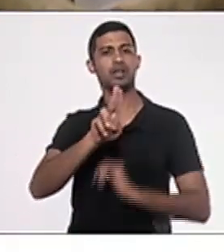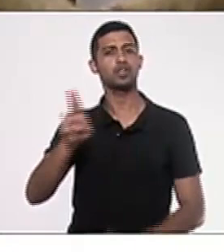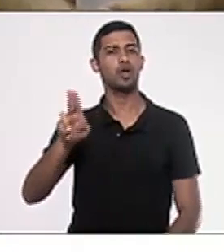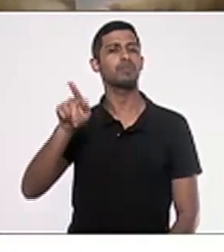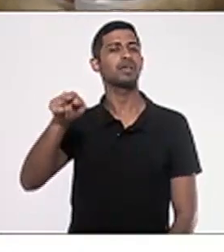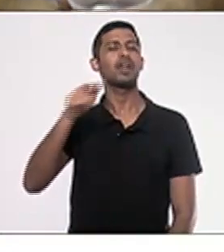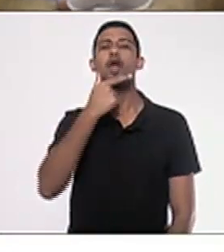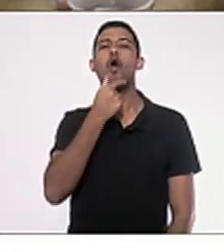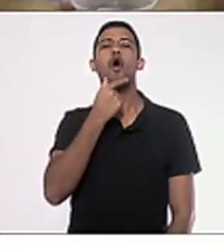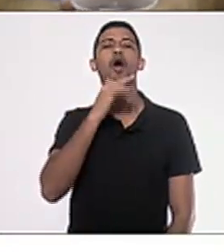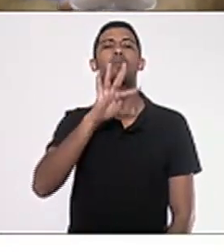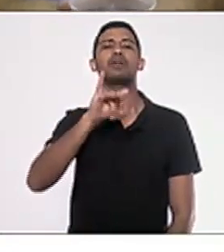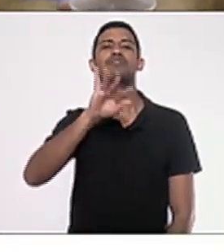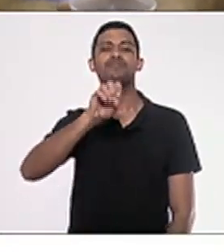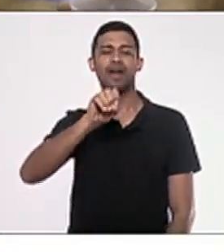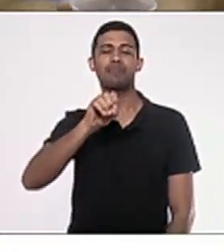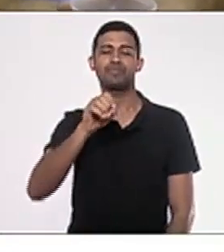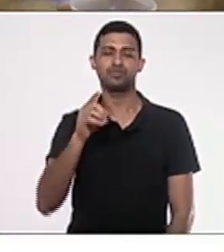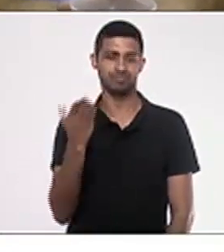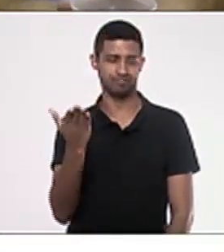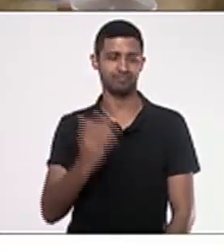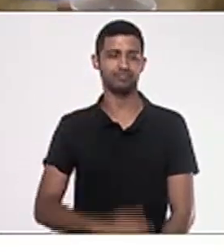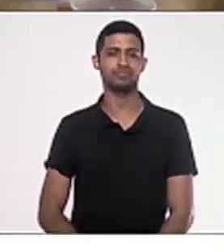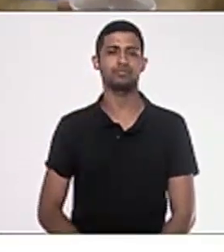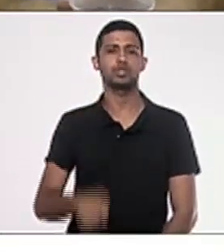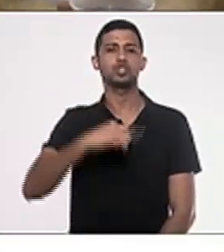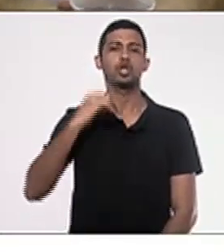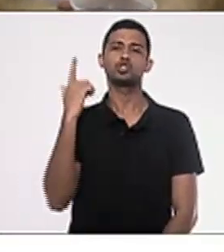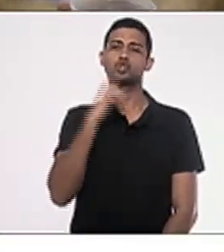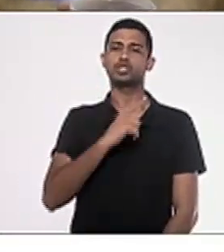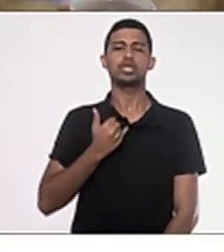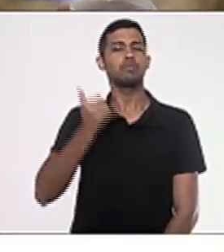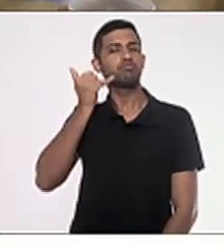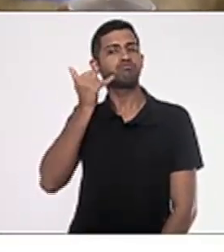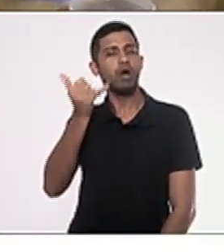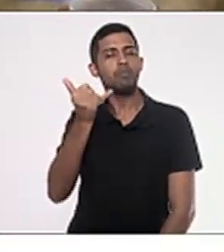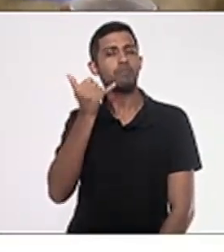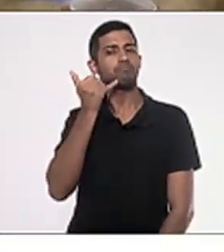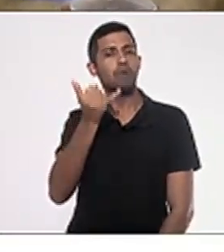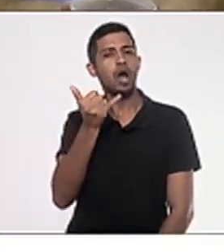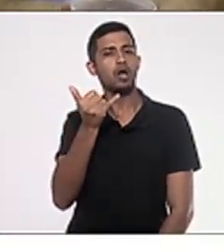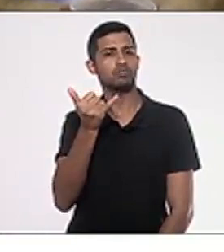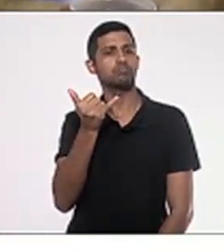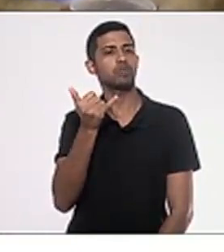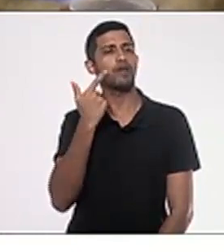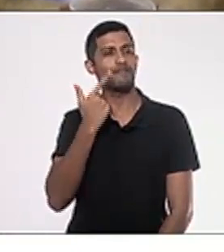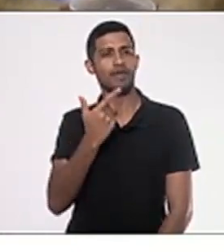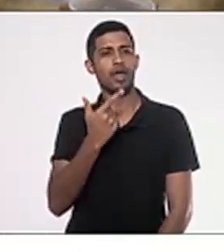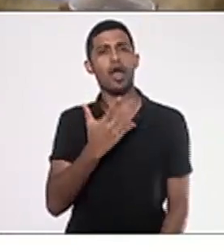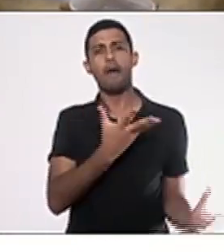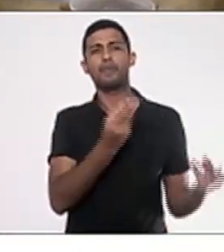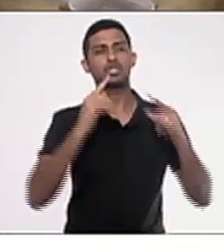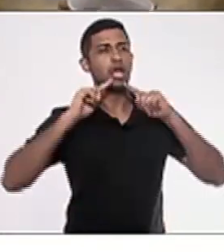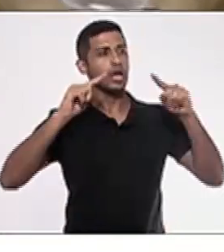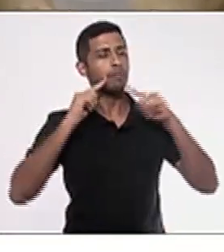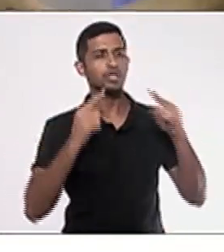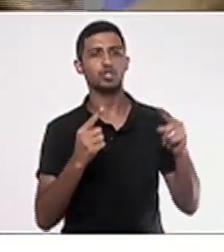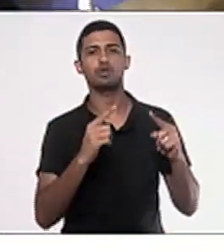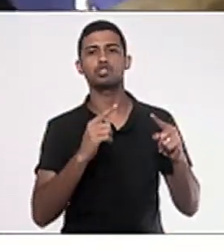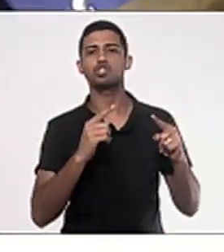Lugão, e nós conseguimos, através desse telefone, atender uma boa parte das